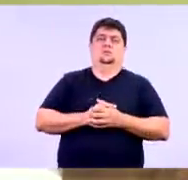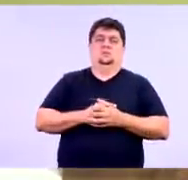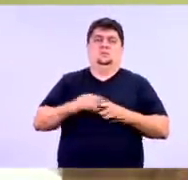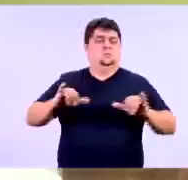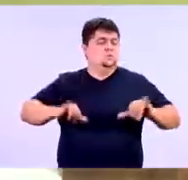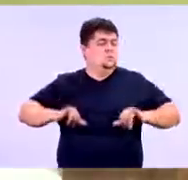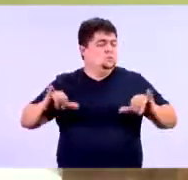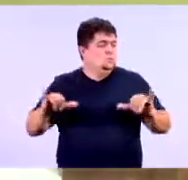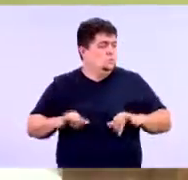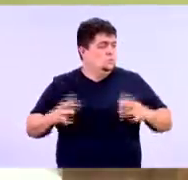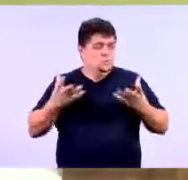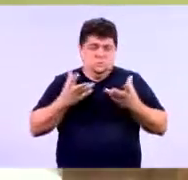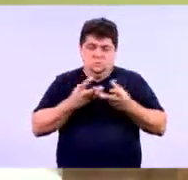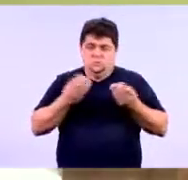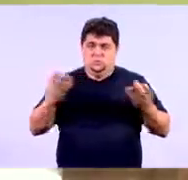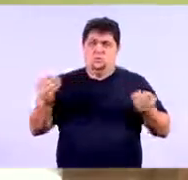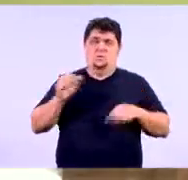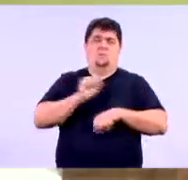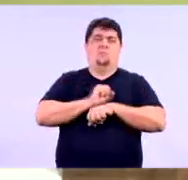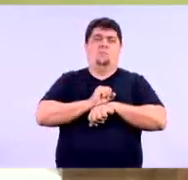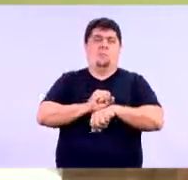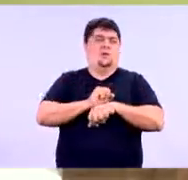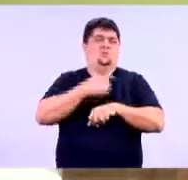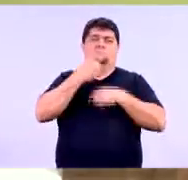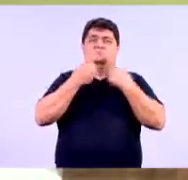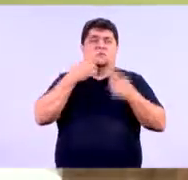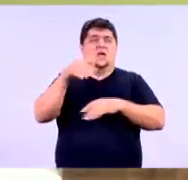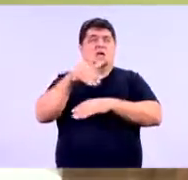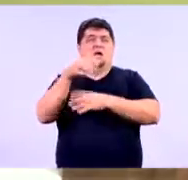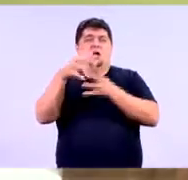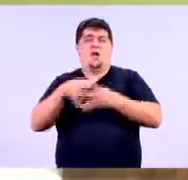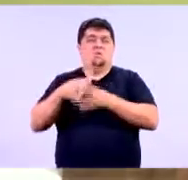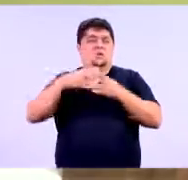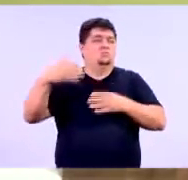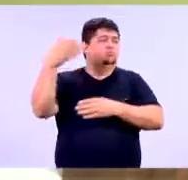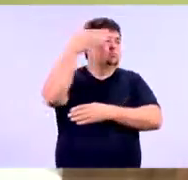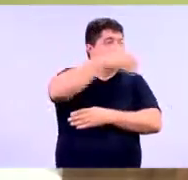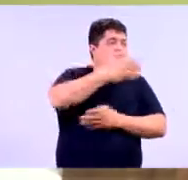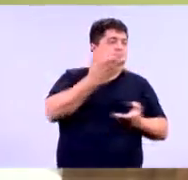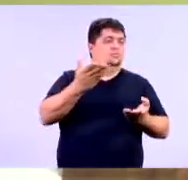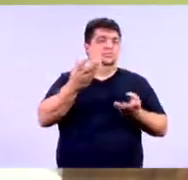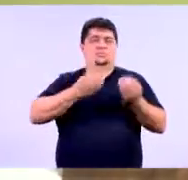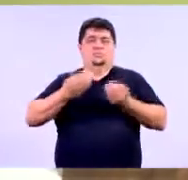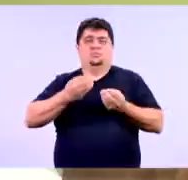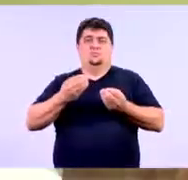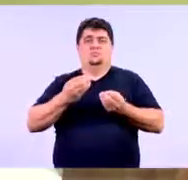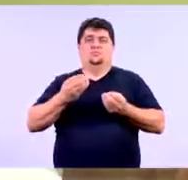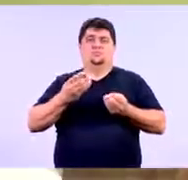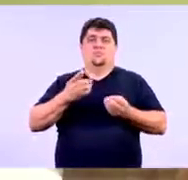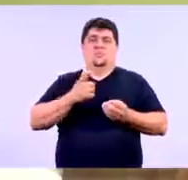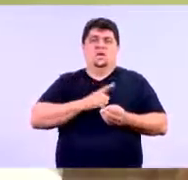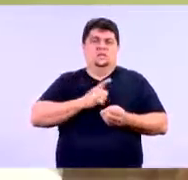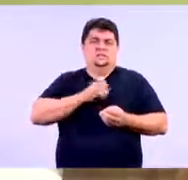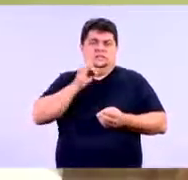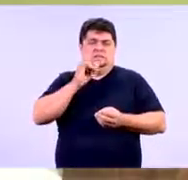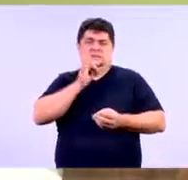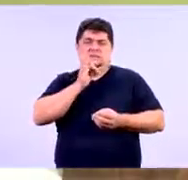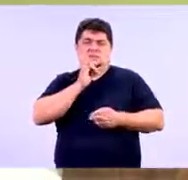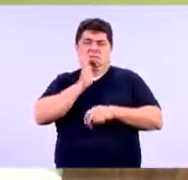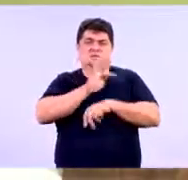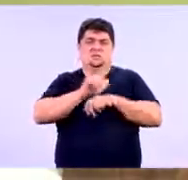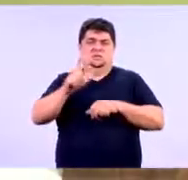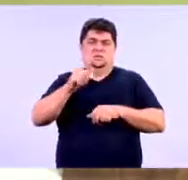aquelas interrupções que até mesmo dificultava a chegar no Acre. E aí é interessante que se a União não